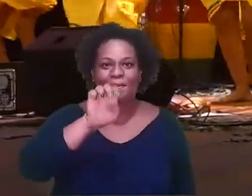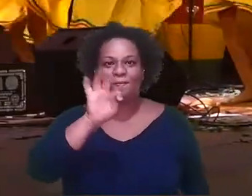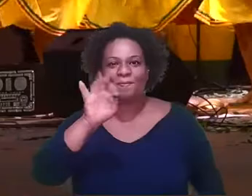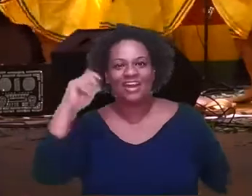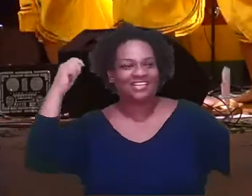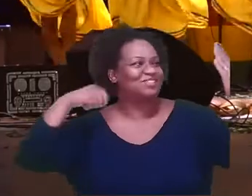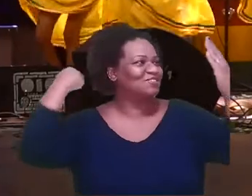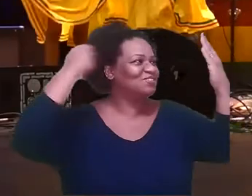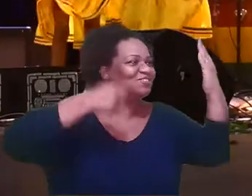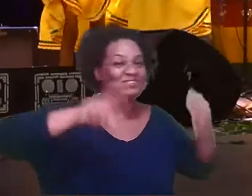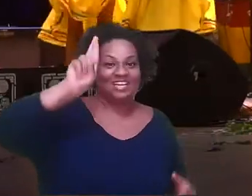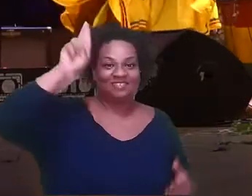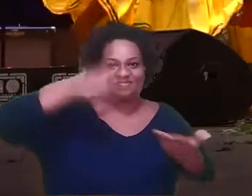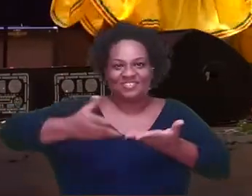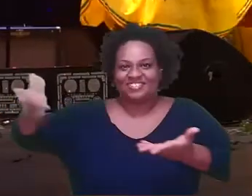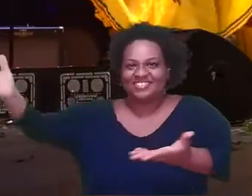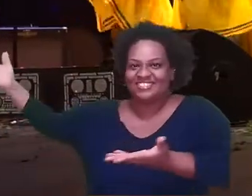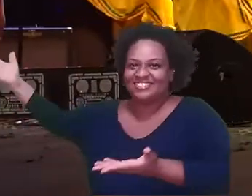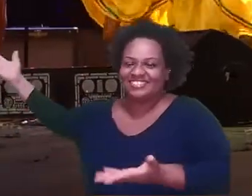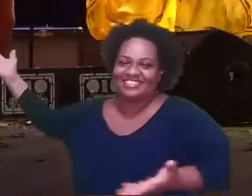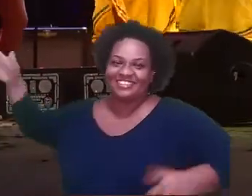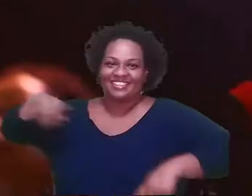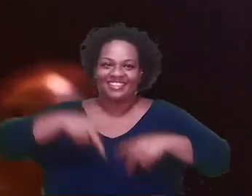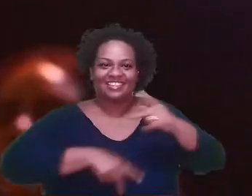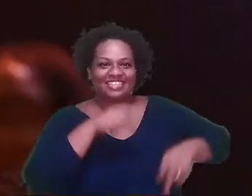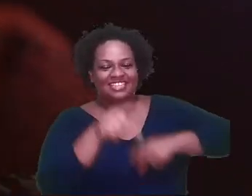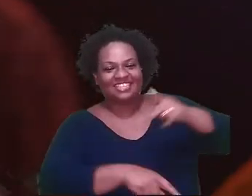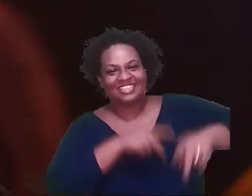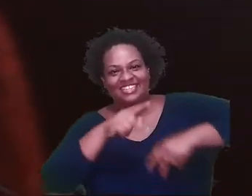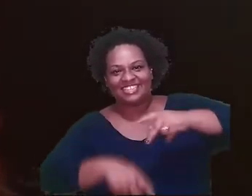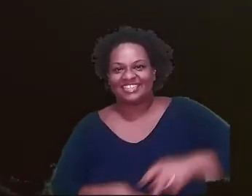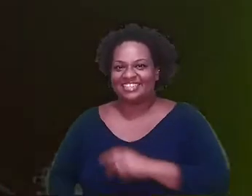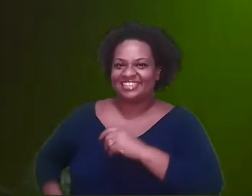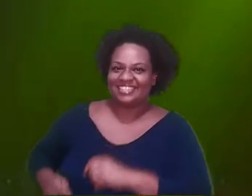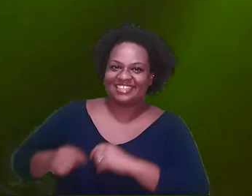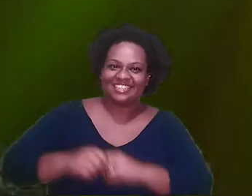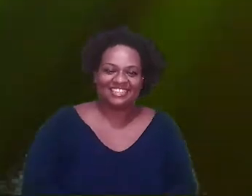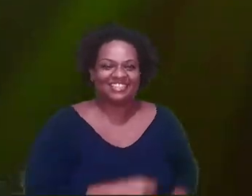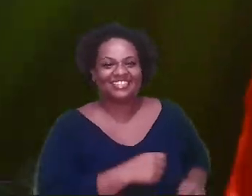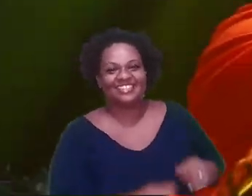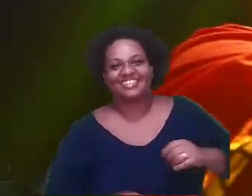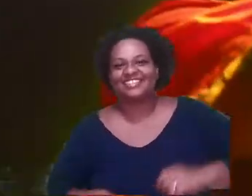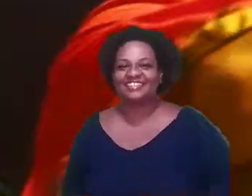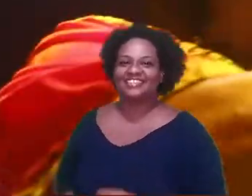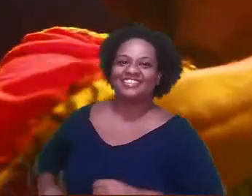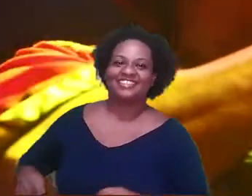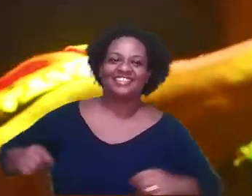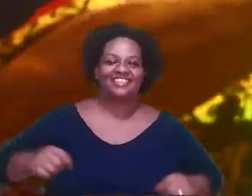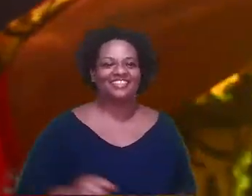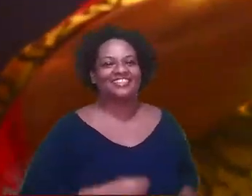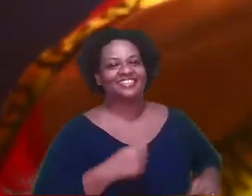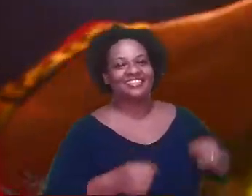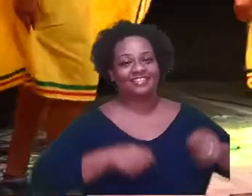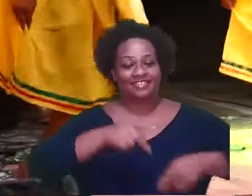Guadalupe tem um terreiro, é o terreiro da Umbigada. E mãe Bete de Oxum vai fechar essa sambada. Diga